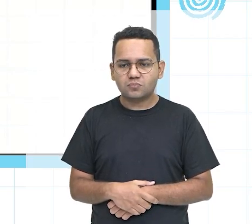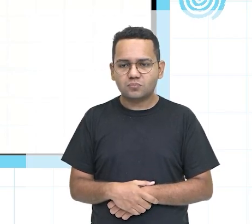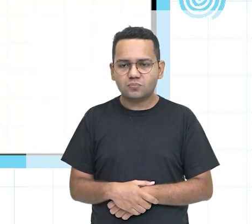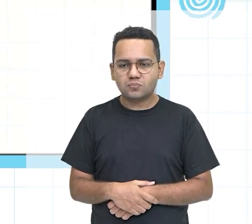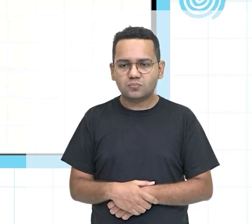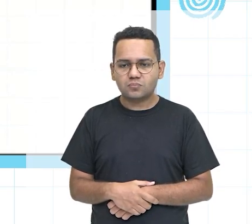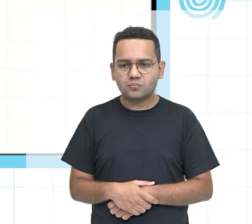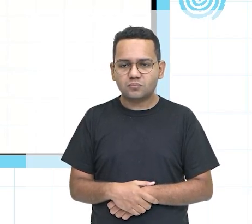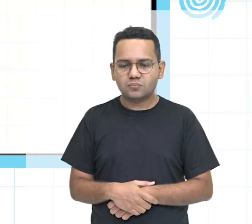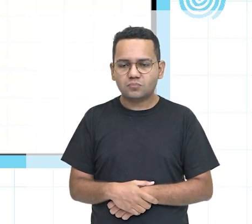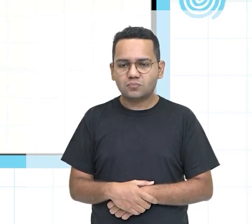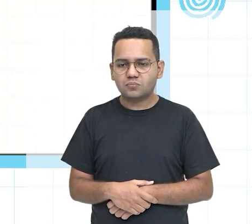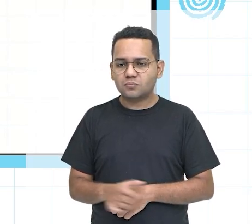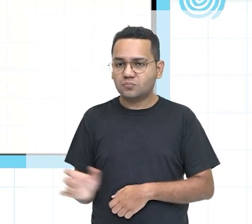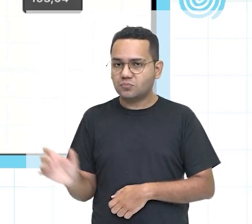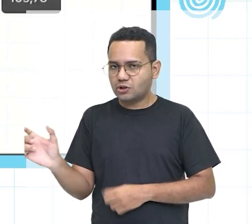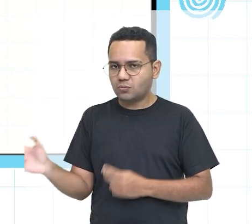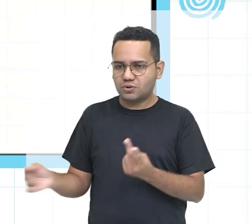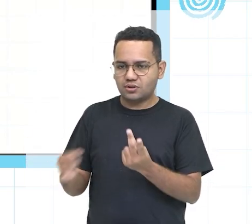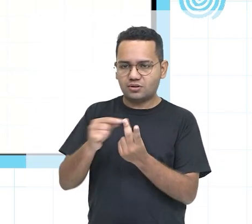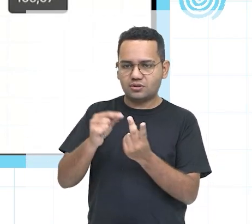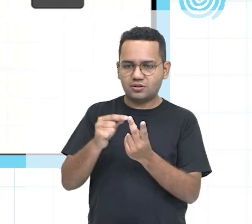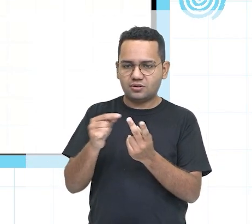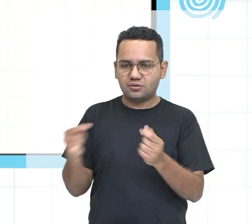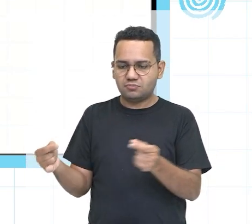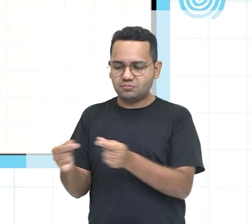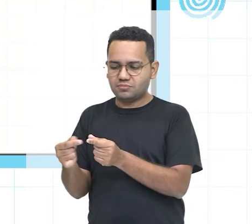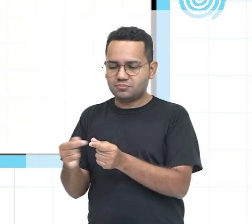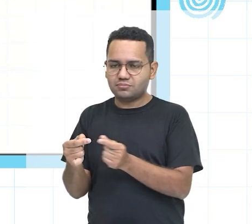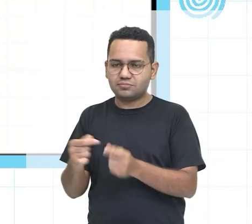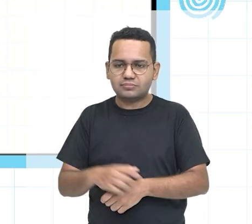que é verbo também, ok?